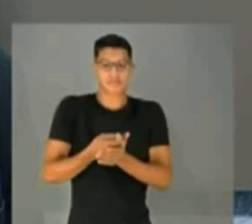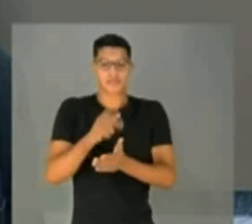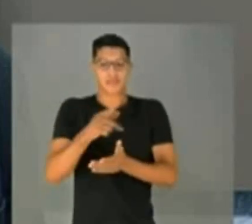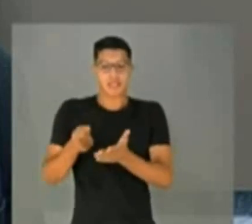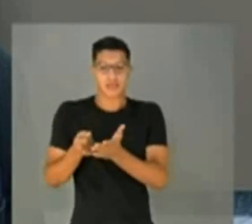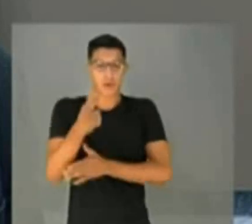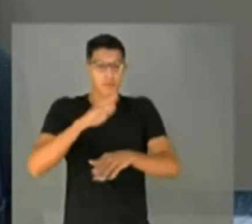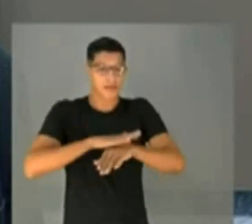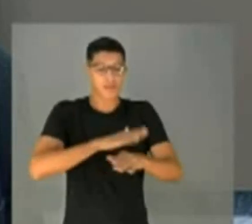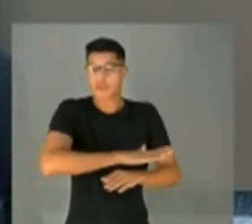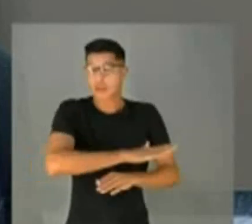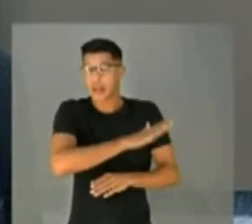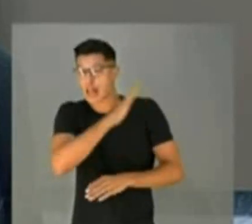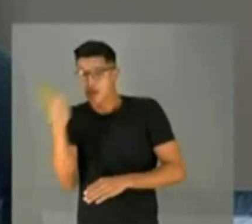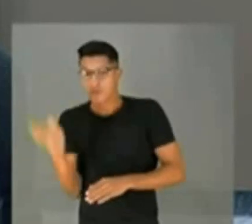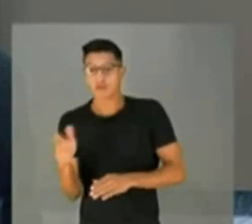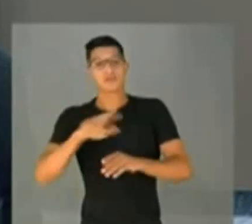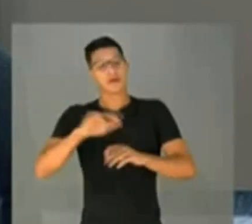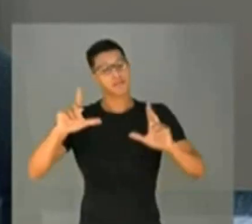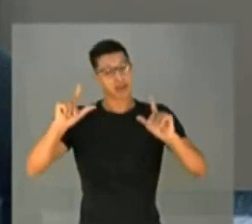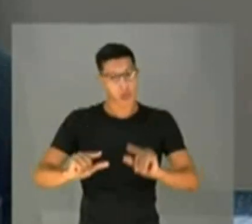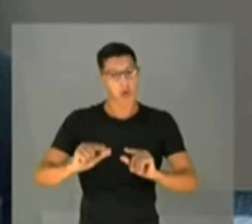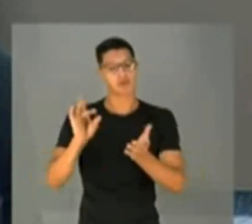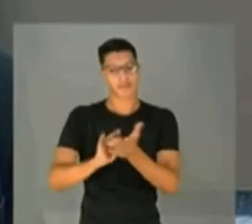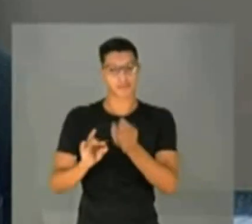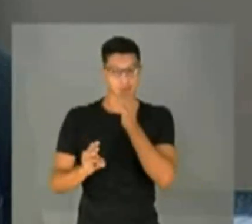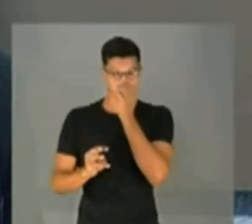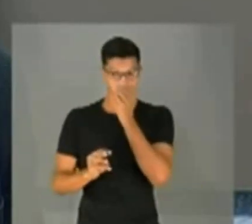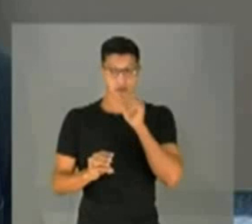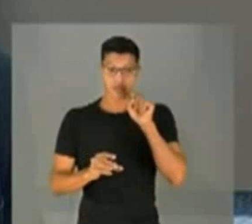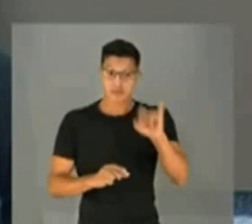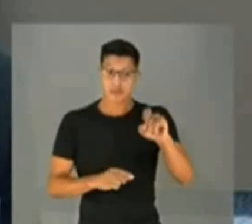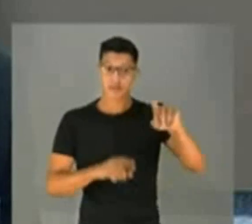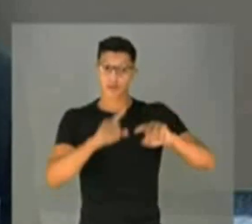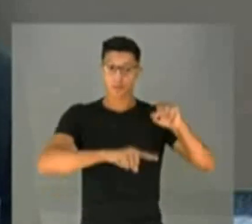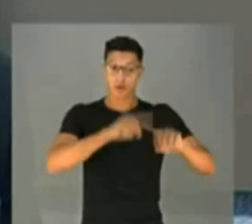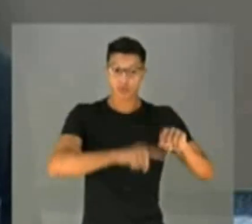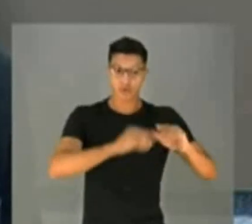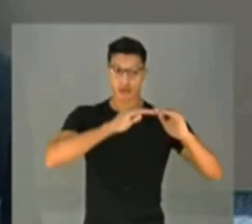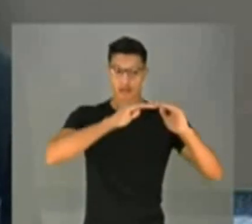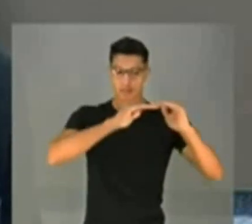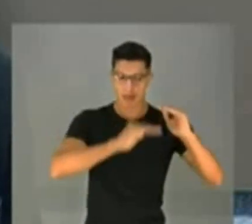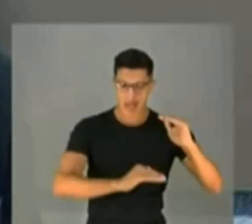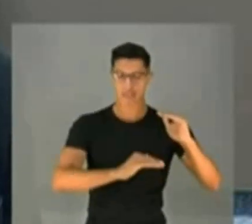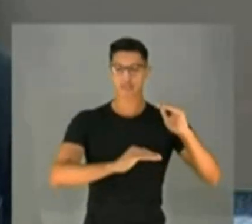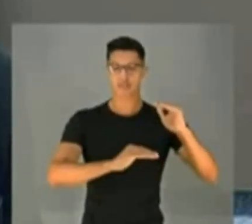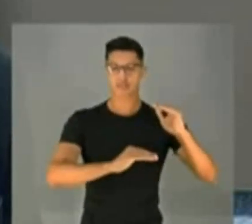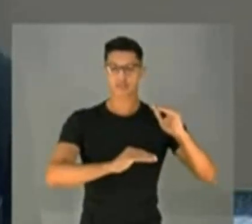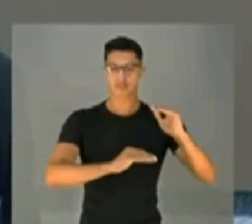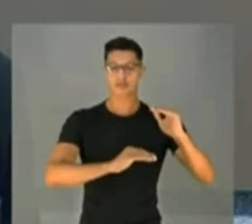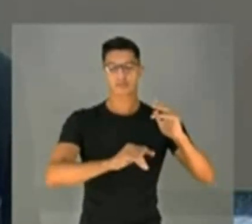do próprio dia, os senadores viram que esse áudio que foi apresentado pelo depoente